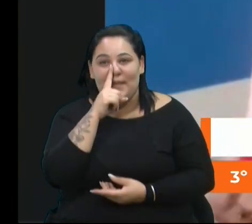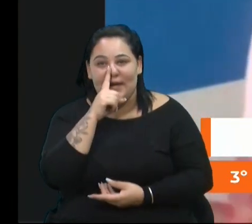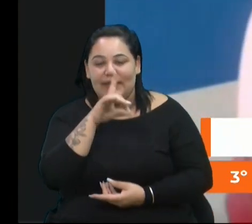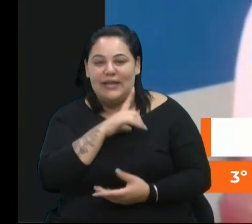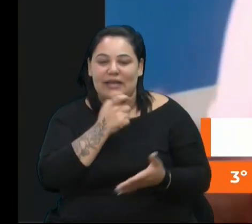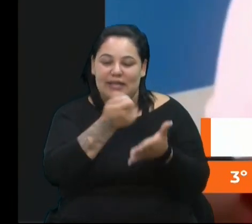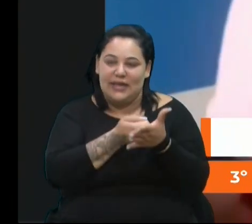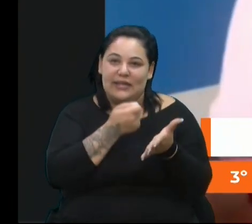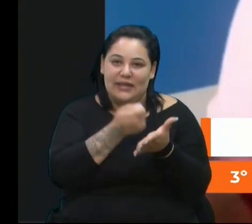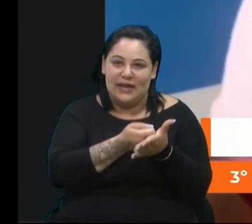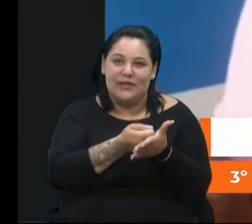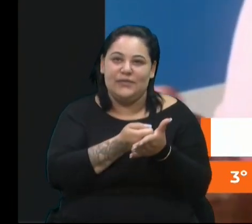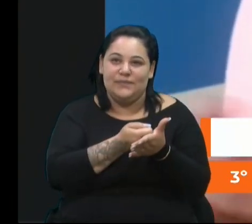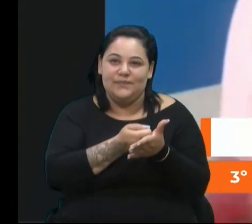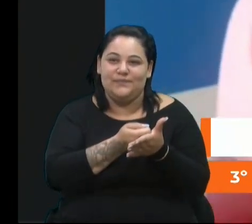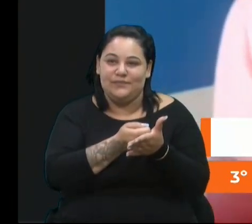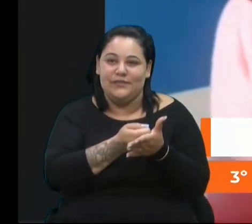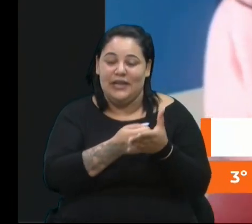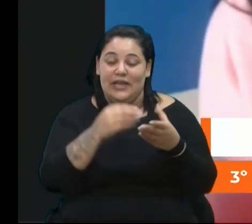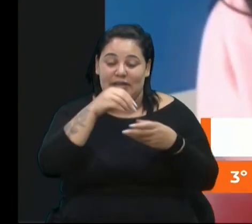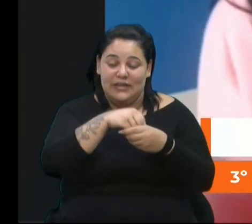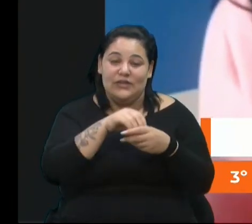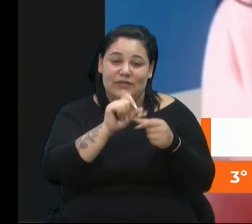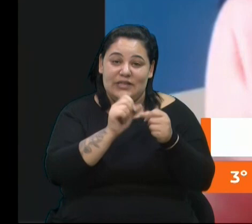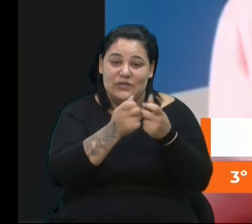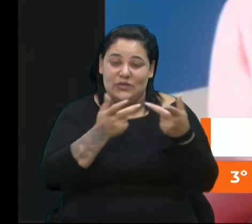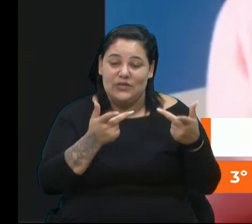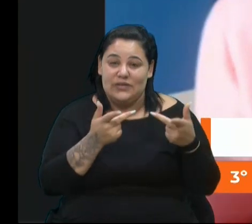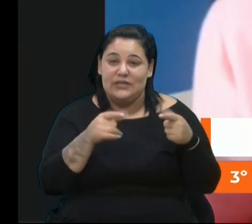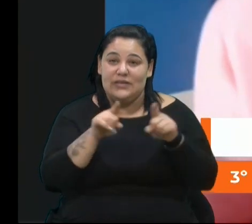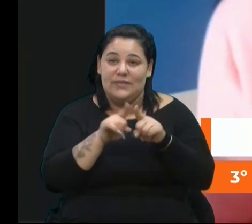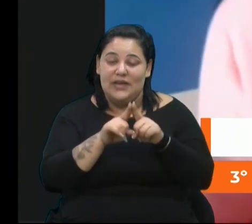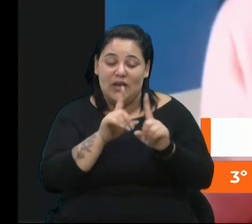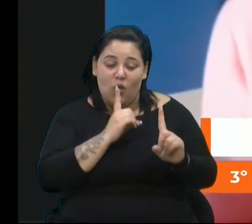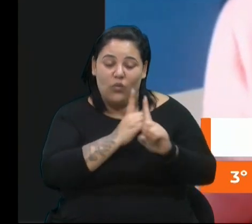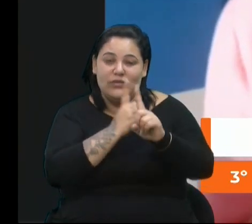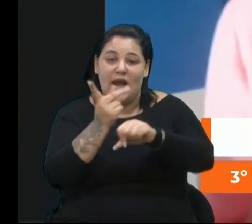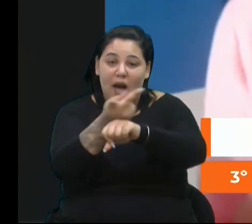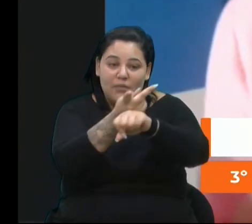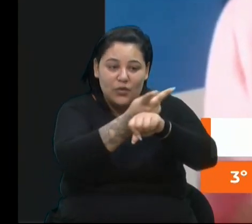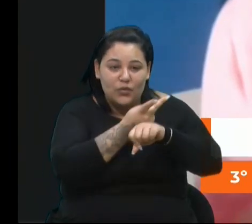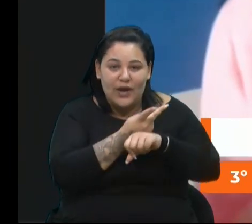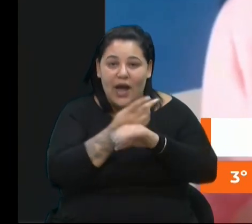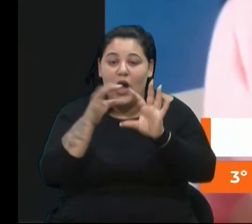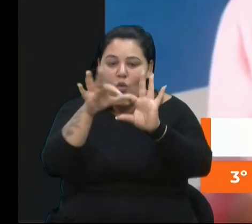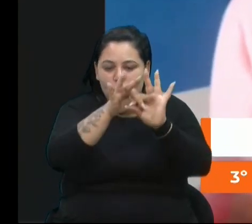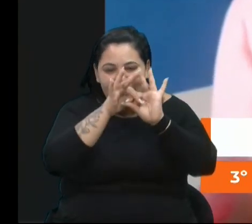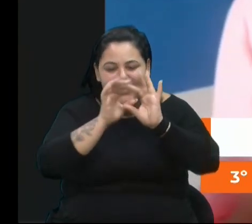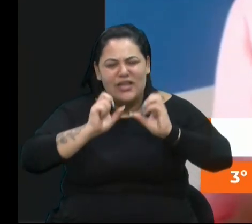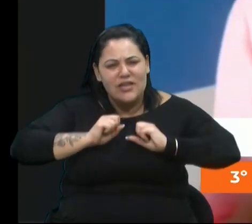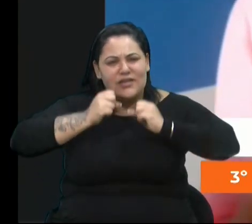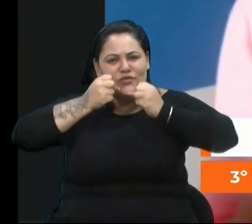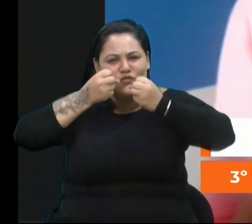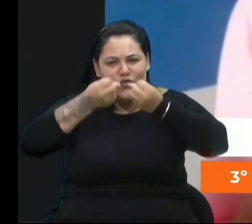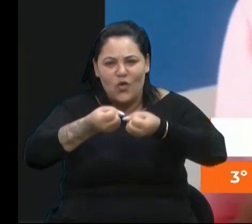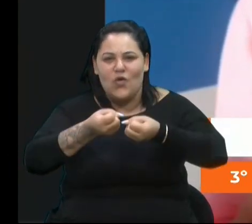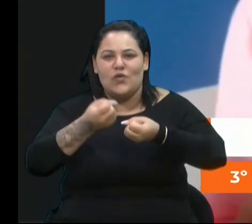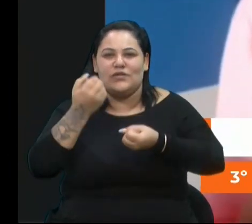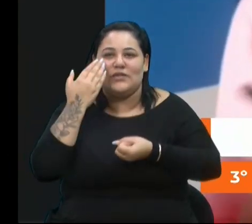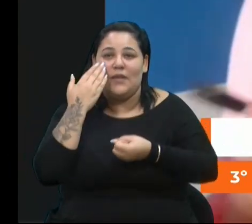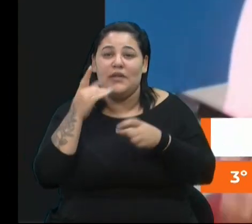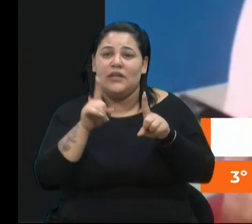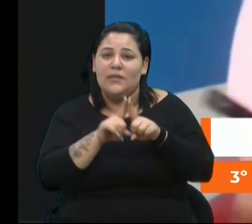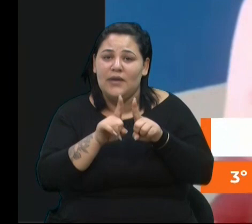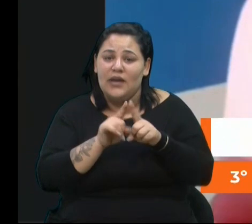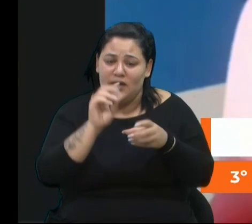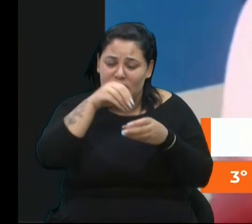gente só tenta facilitar dentro do que é possível, mas como elas têm tentado buscar isso, né? De unir esforços, de,